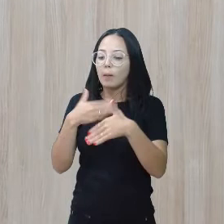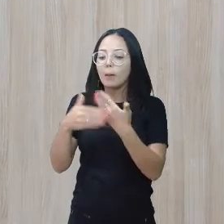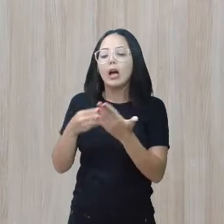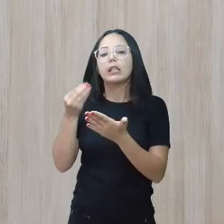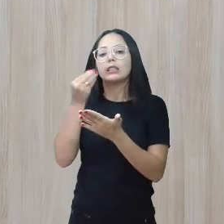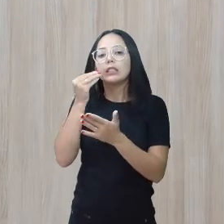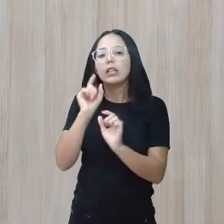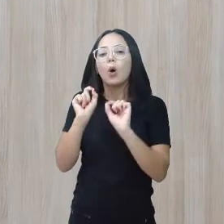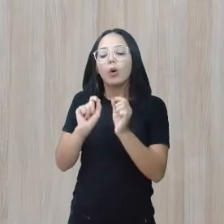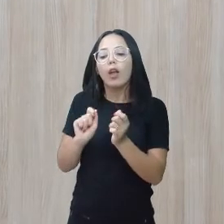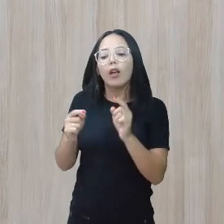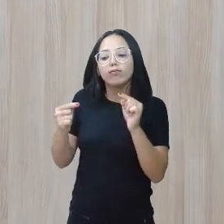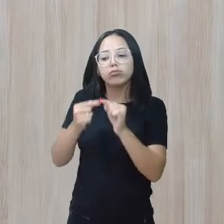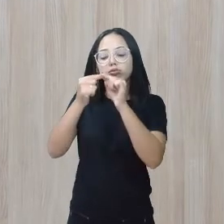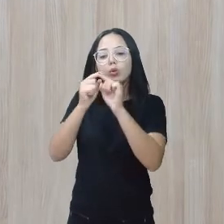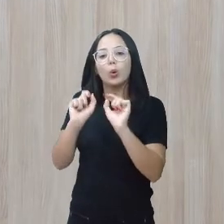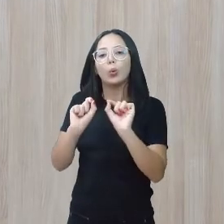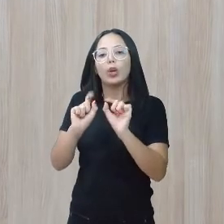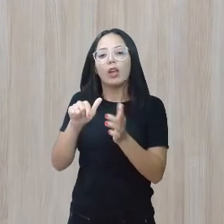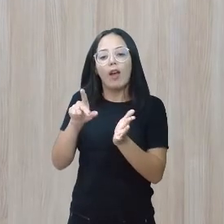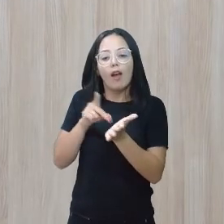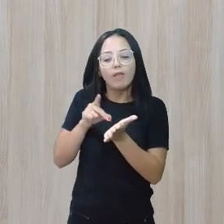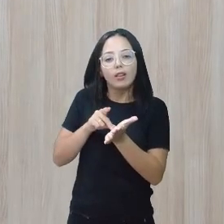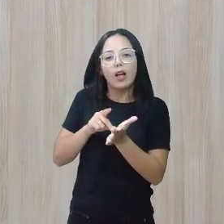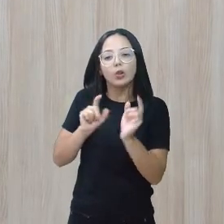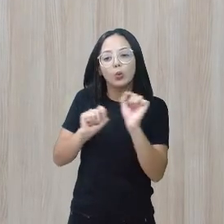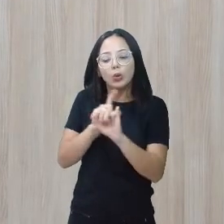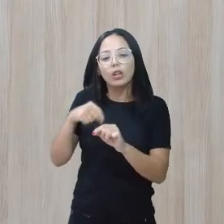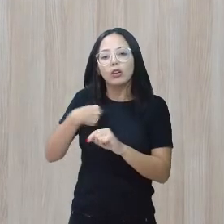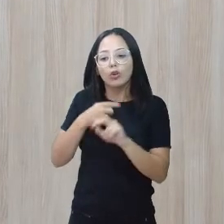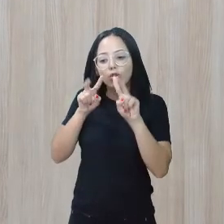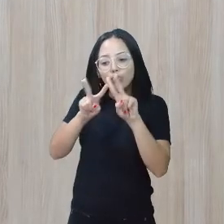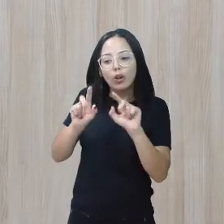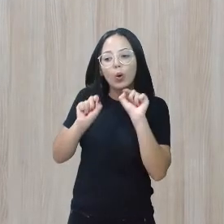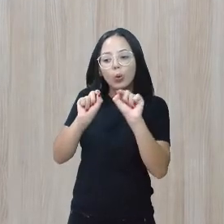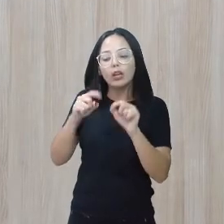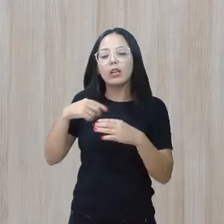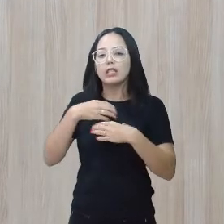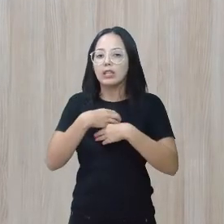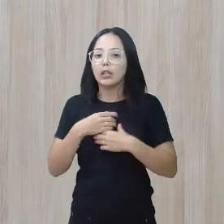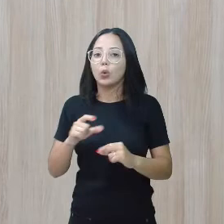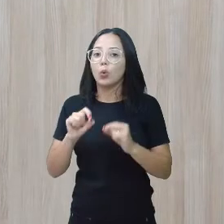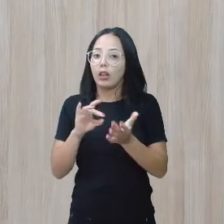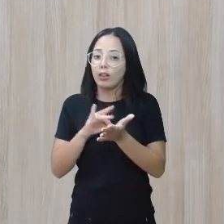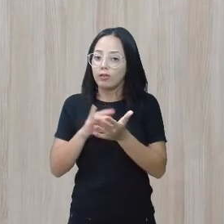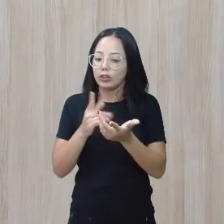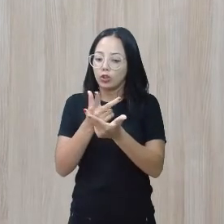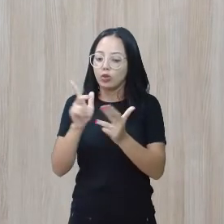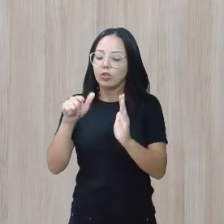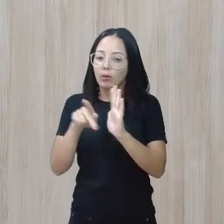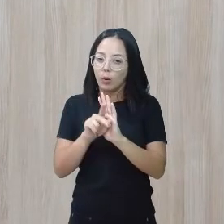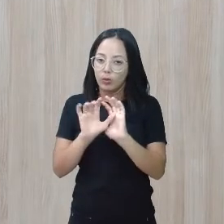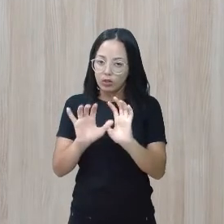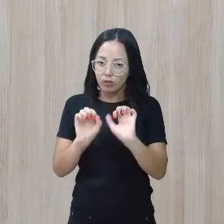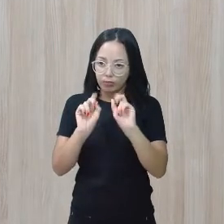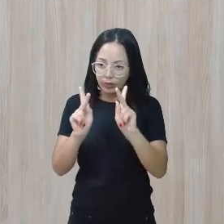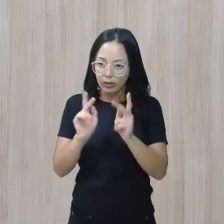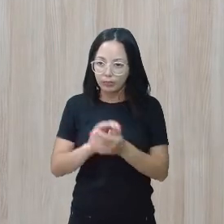se aproximar do que é real, do que a gente vê, do que a gente sente e do que de fato as coisas são.